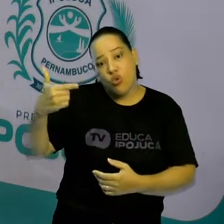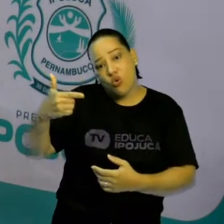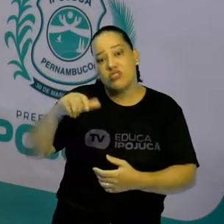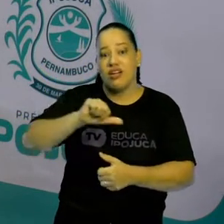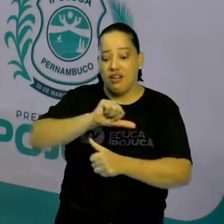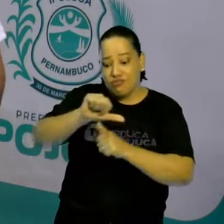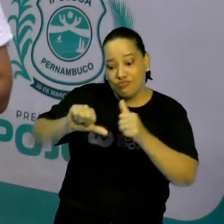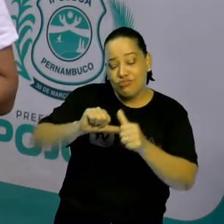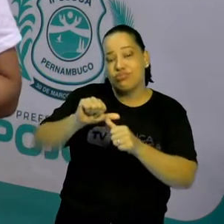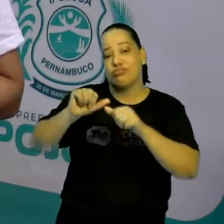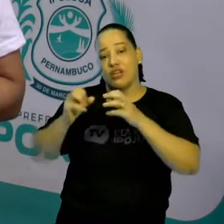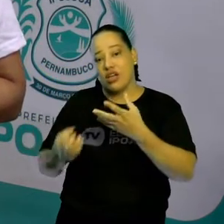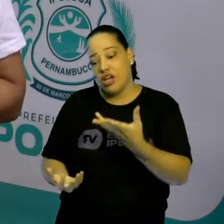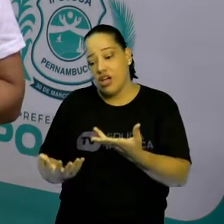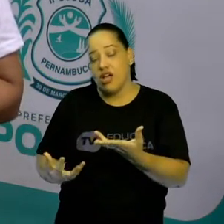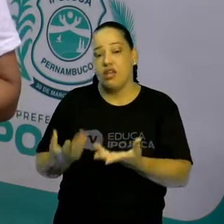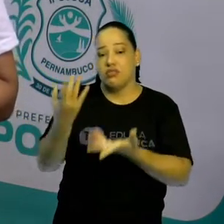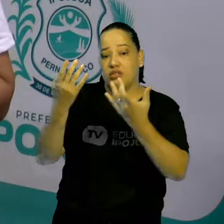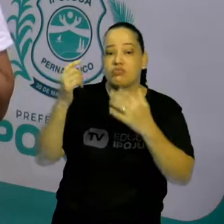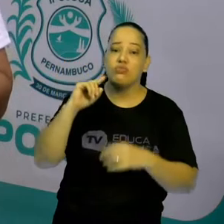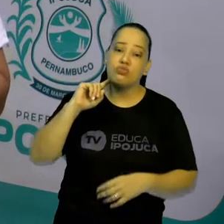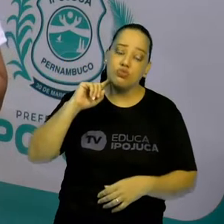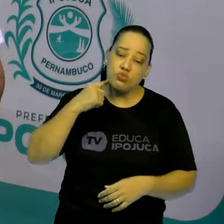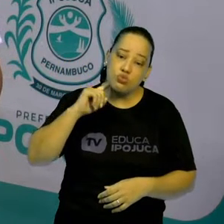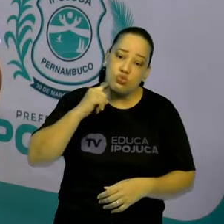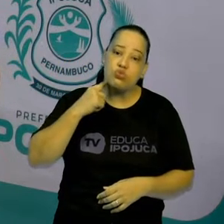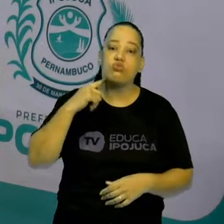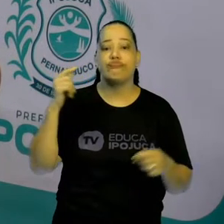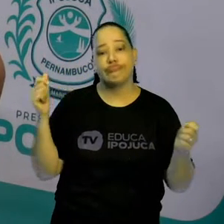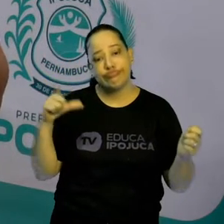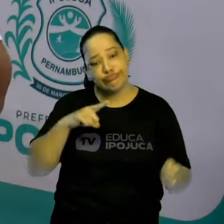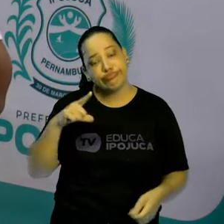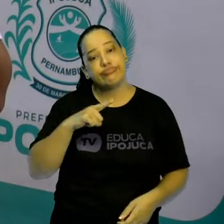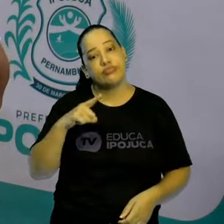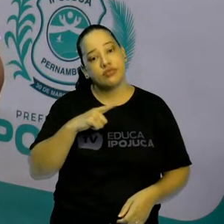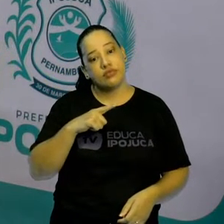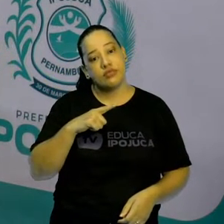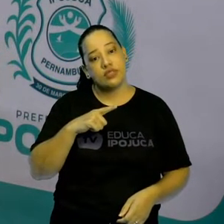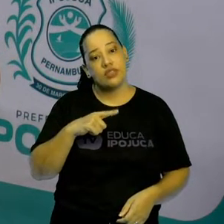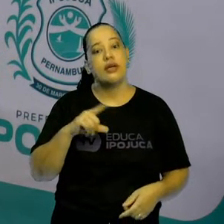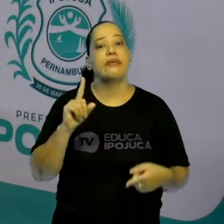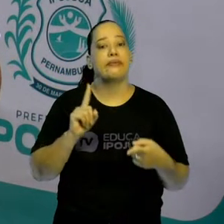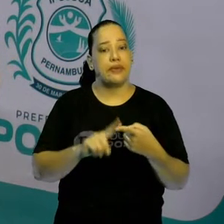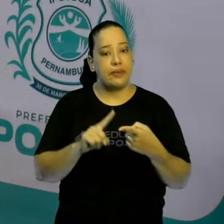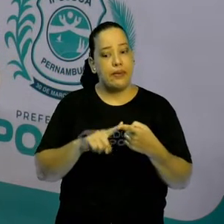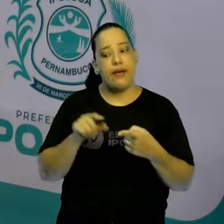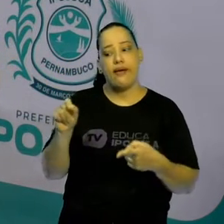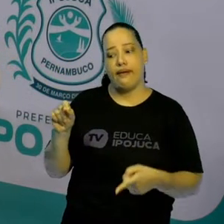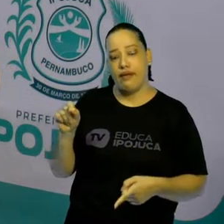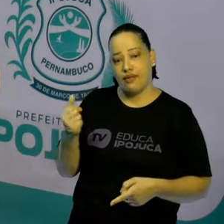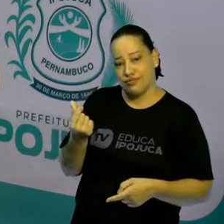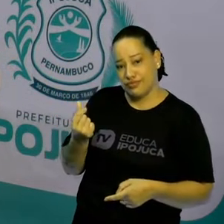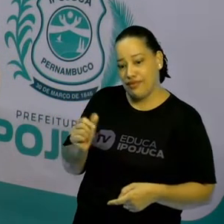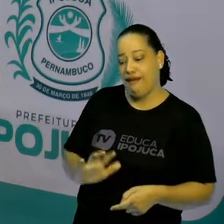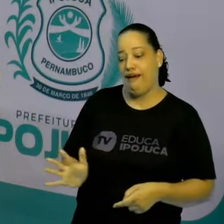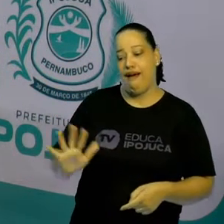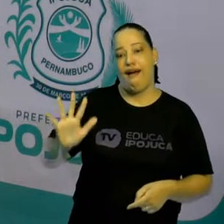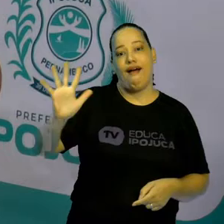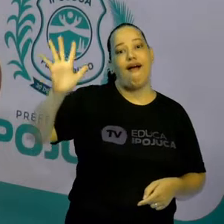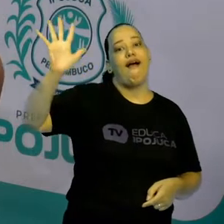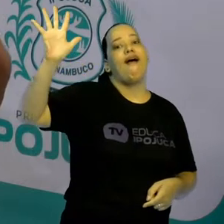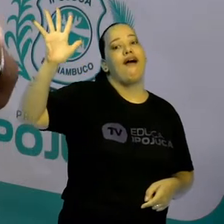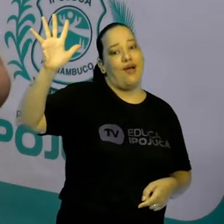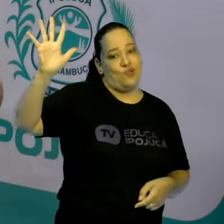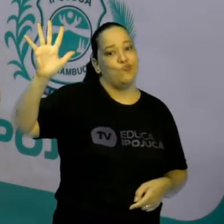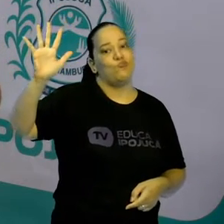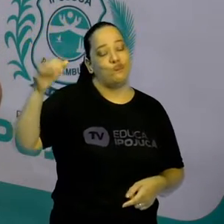carbono. Então vai ocasionar poluição. Além disso, ela é bem mais cara do que a hidrelétrica.